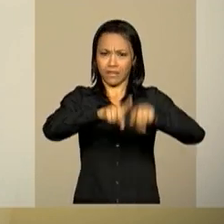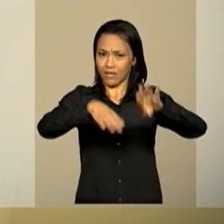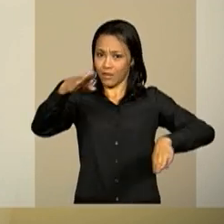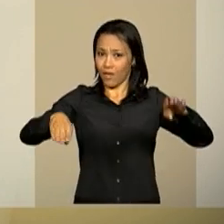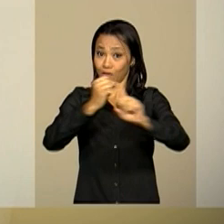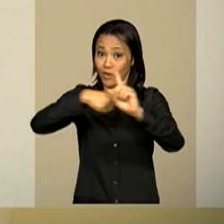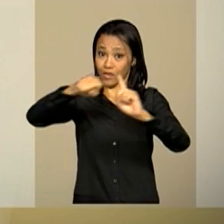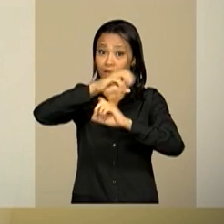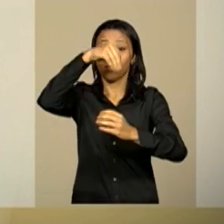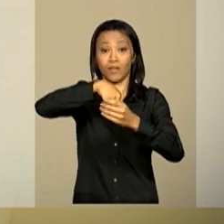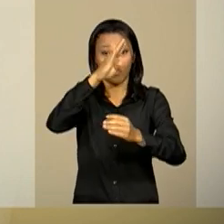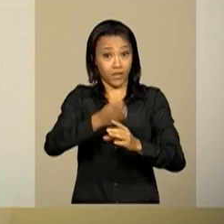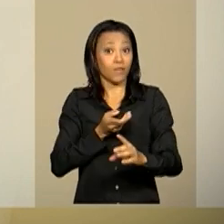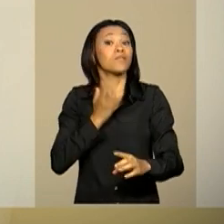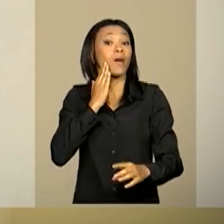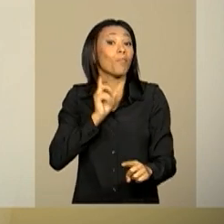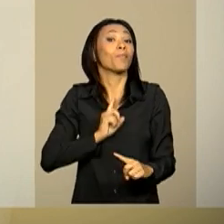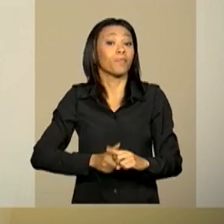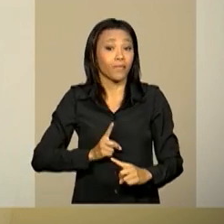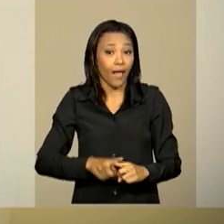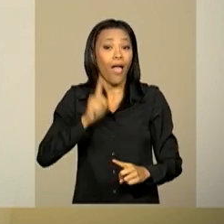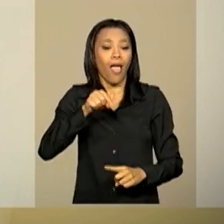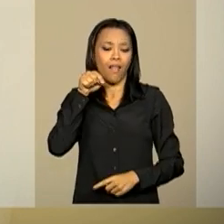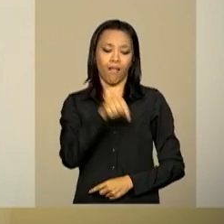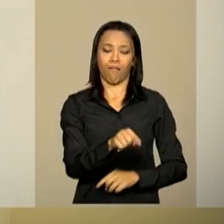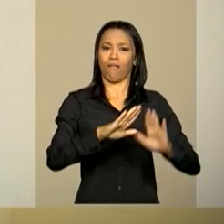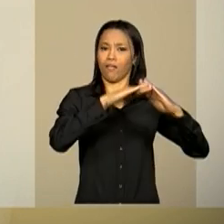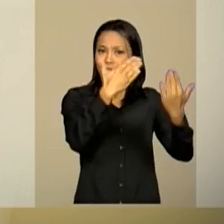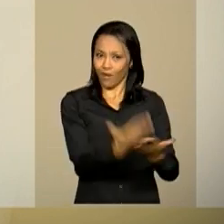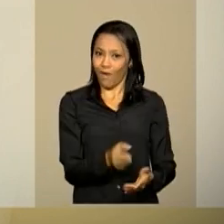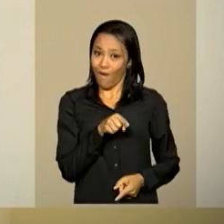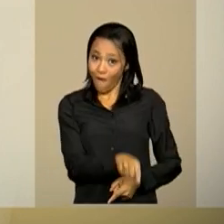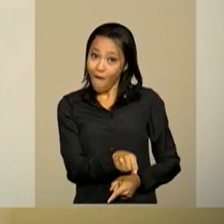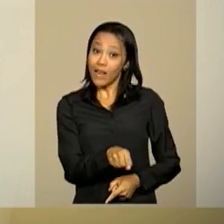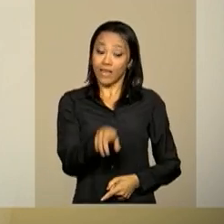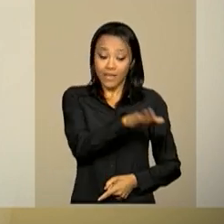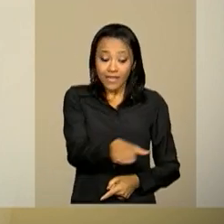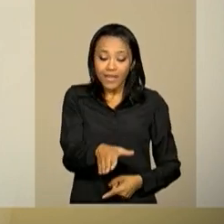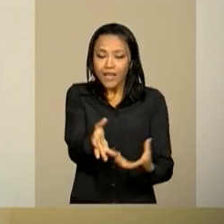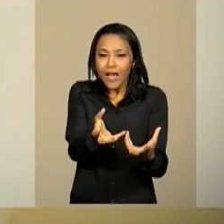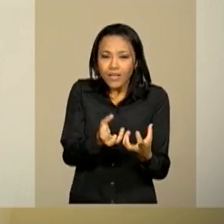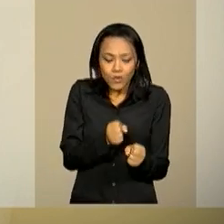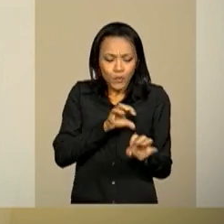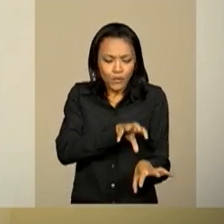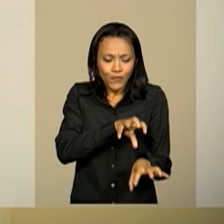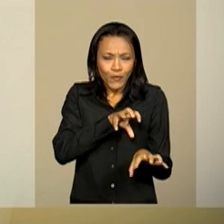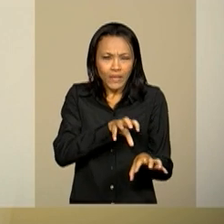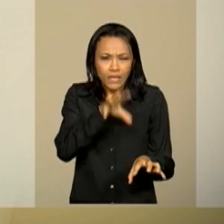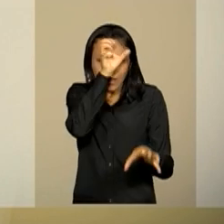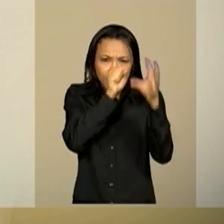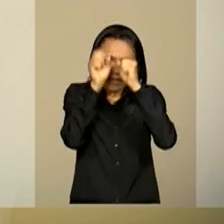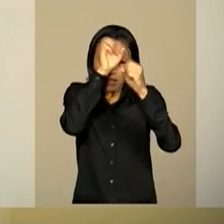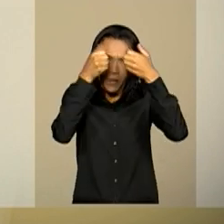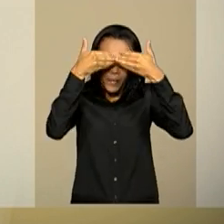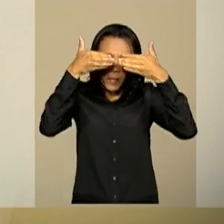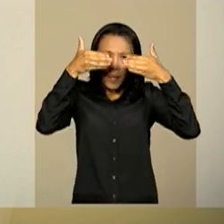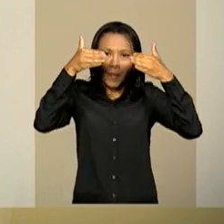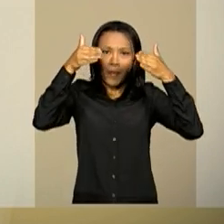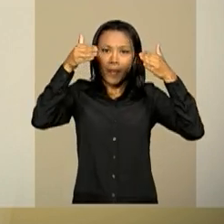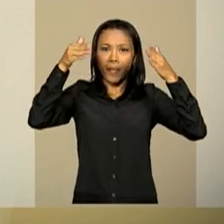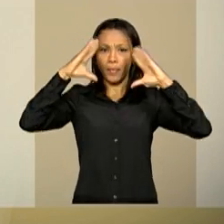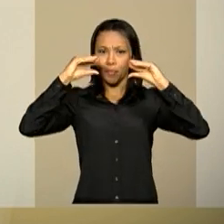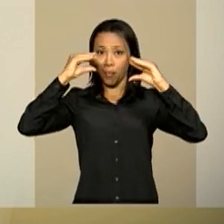país sabe por Luciano é na creche que a criança recebe os estímulos necessários para